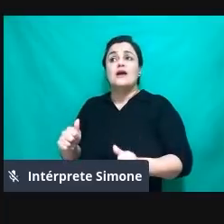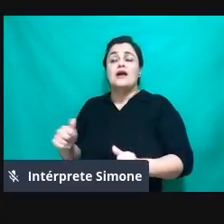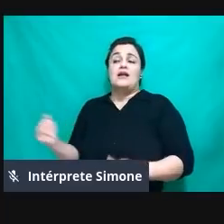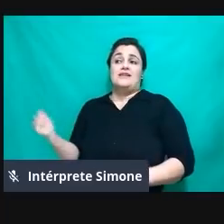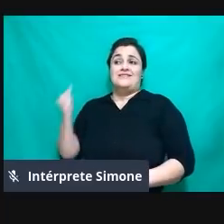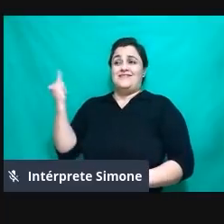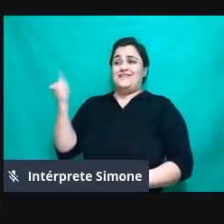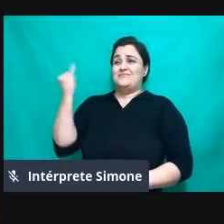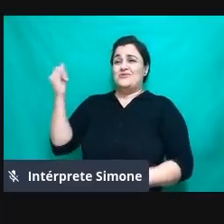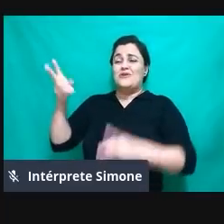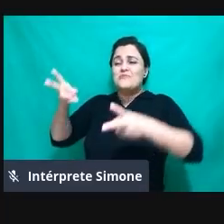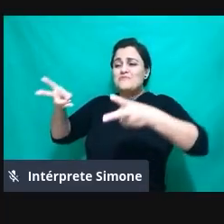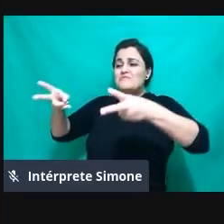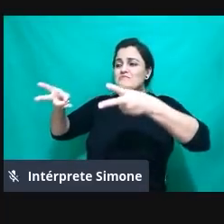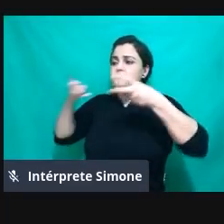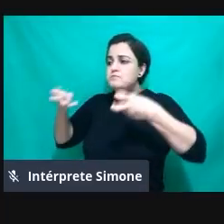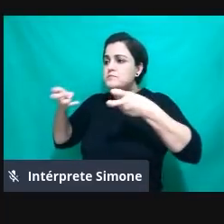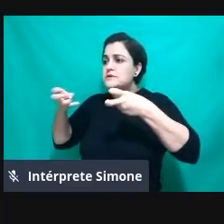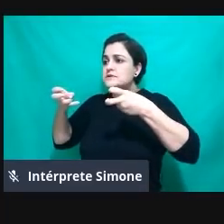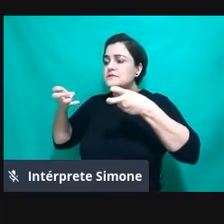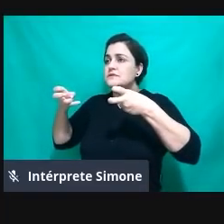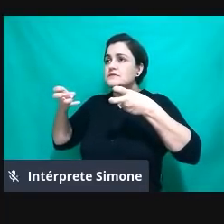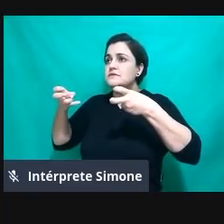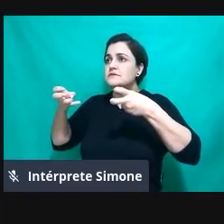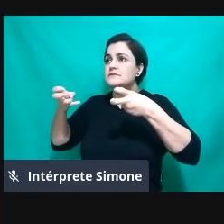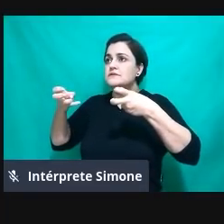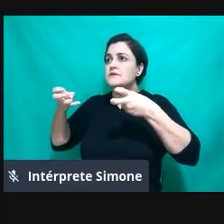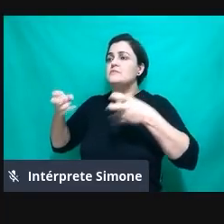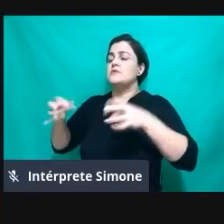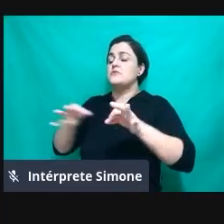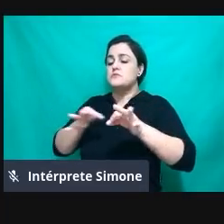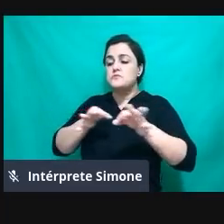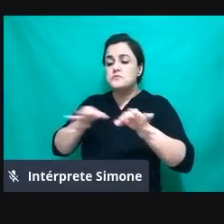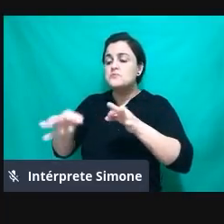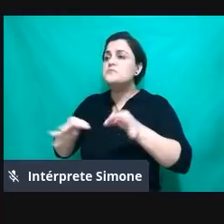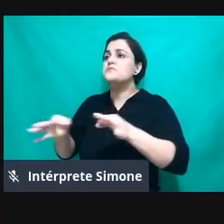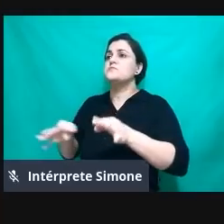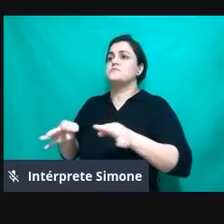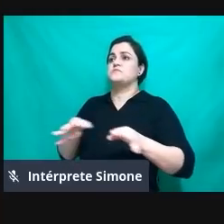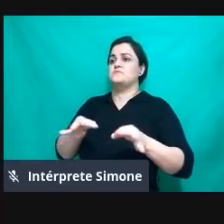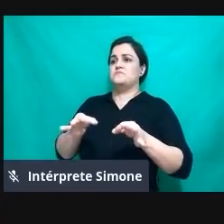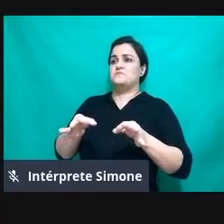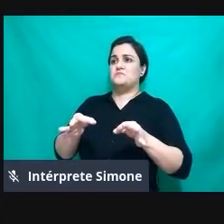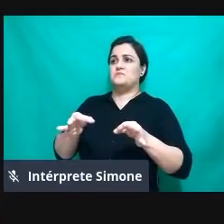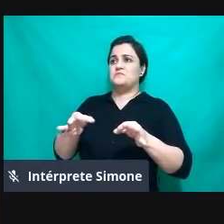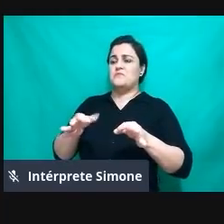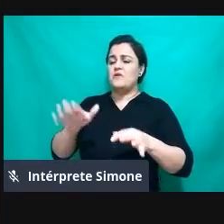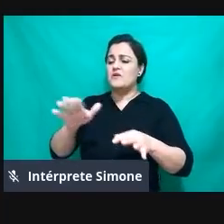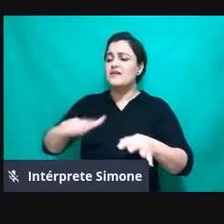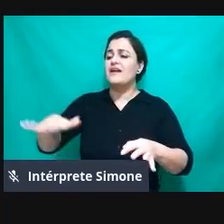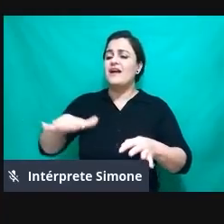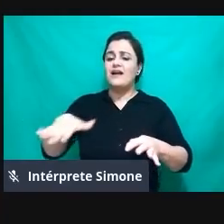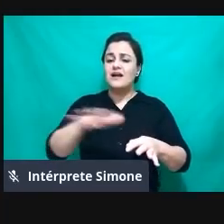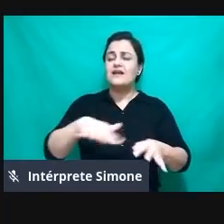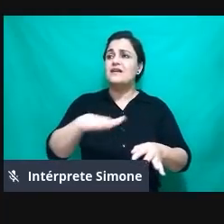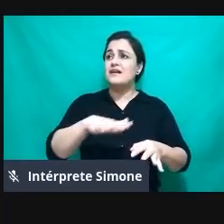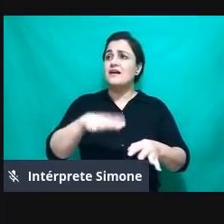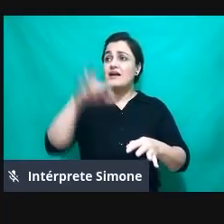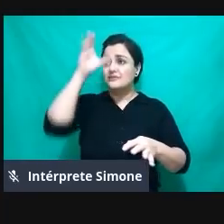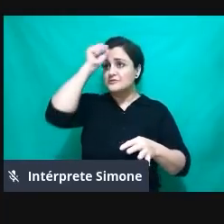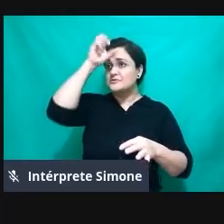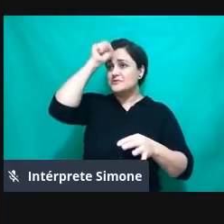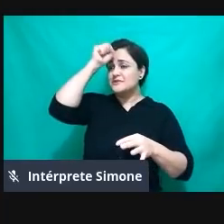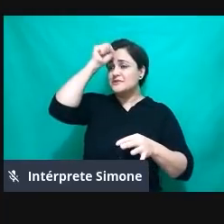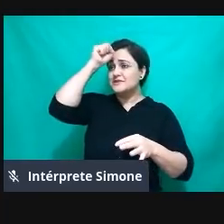estudo, a CEMED fez esse estudo por meio dos seus técnicos em cada área de conhecimento e ano. Aí nós vimos que o